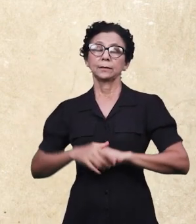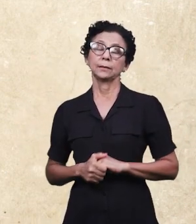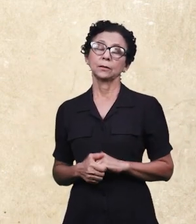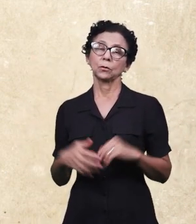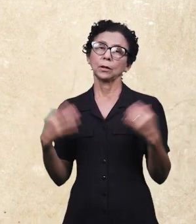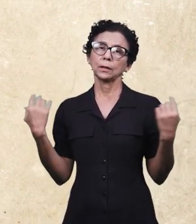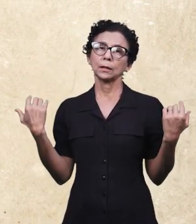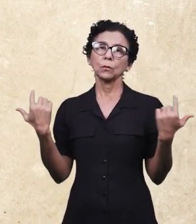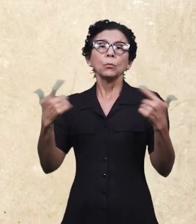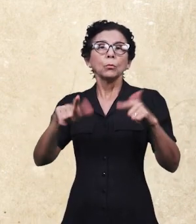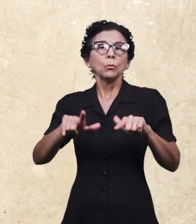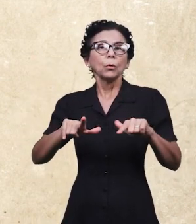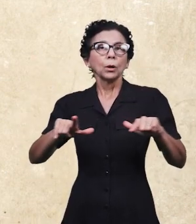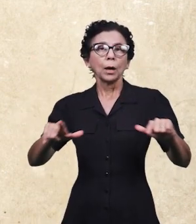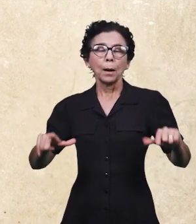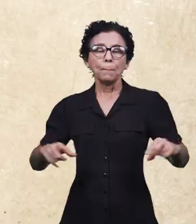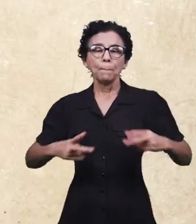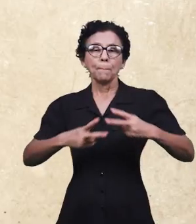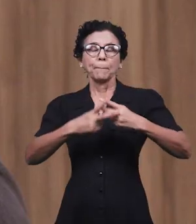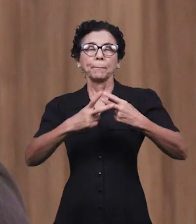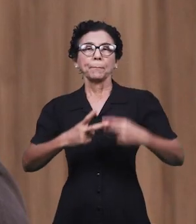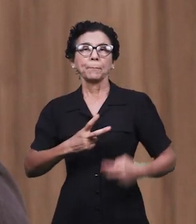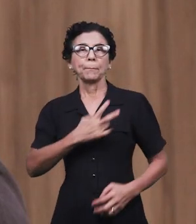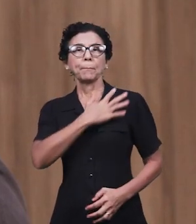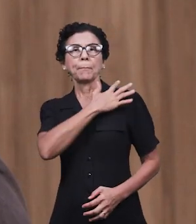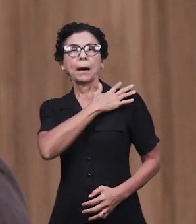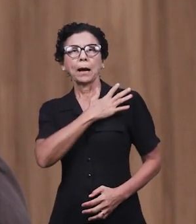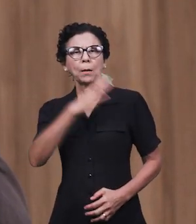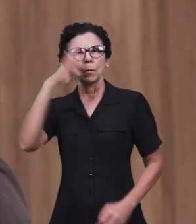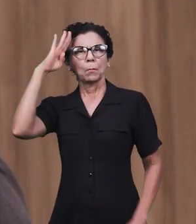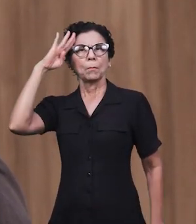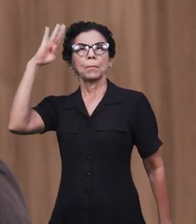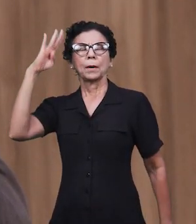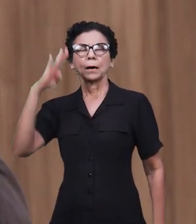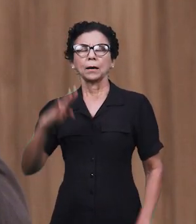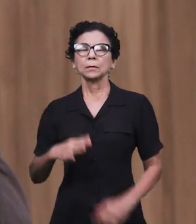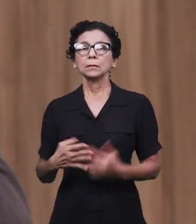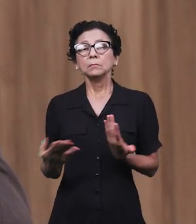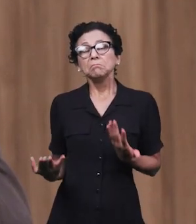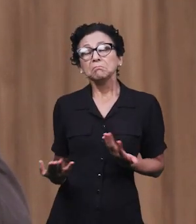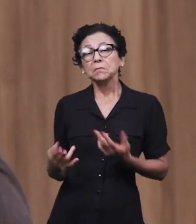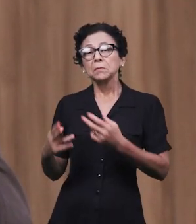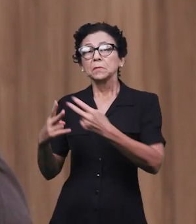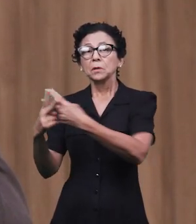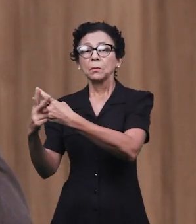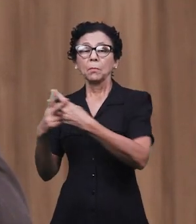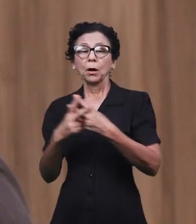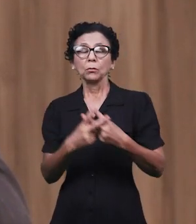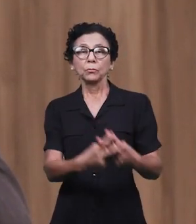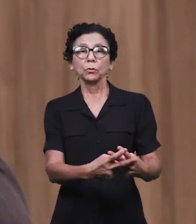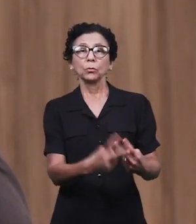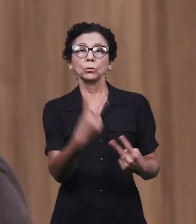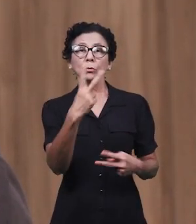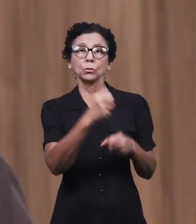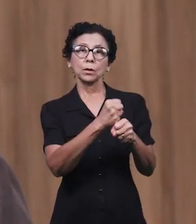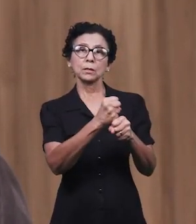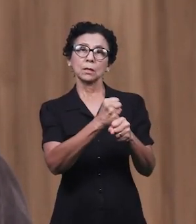procuradores, e Paulo foi mantido ali por esses 2 anos. A palavra de Deus nos relata